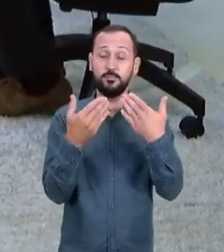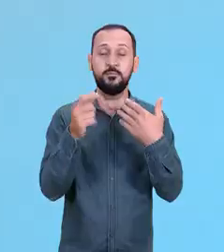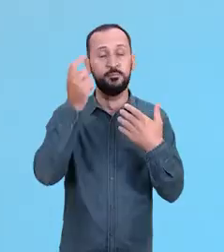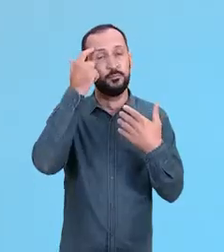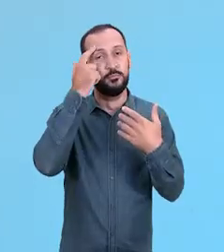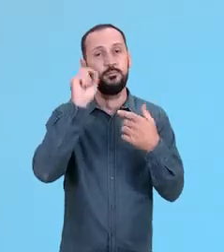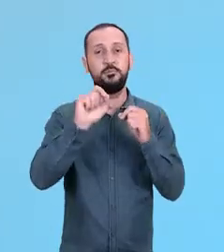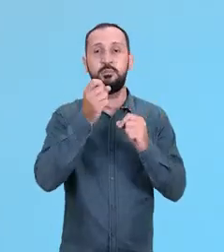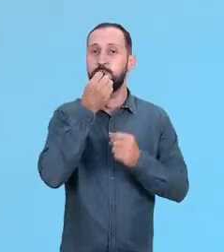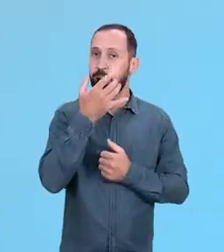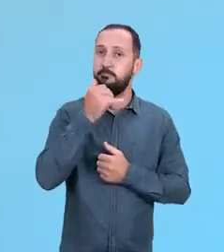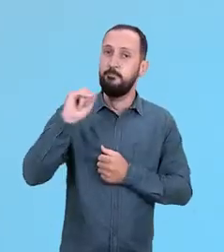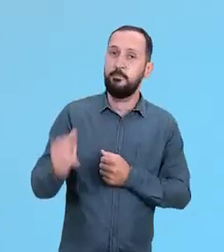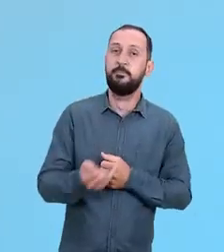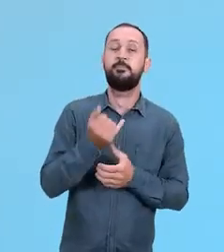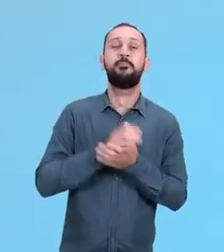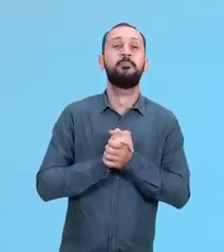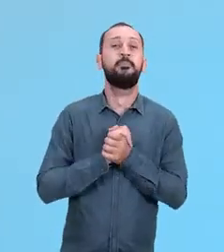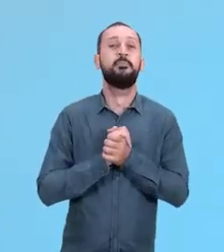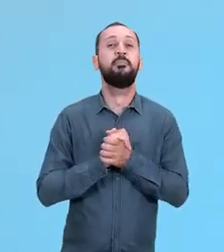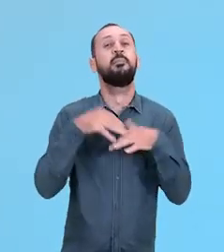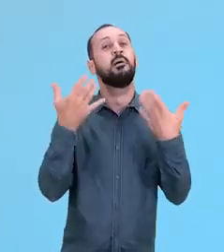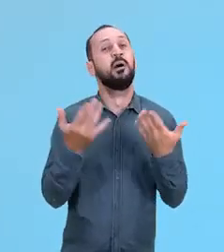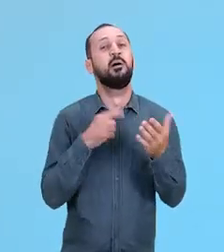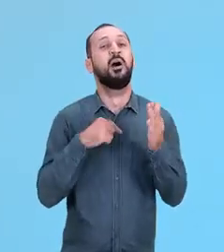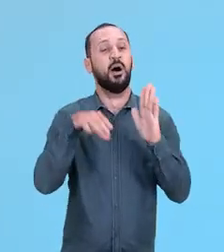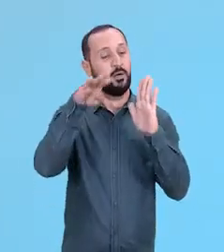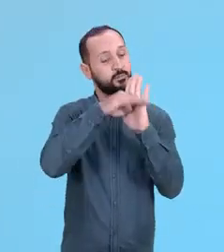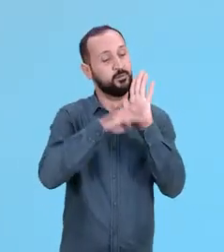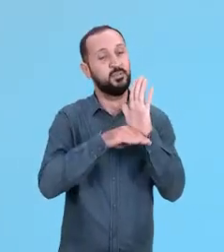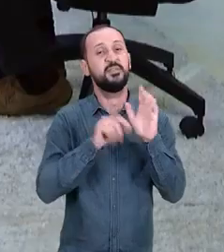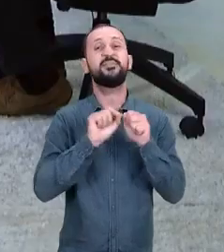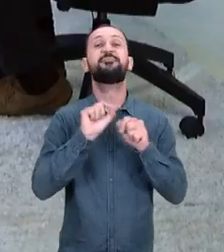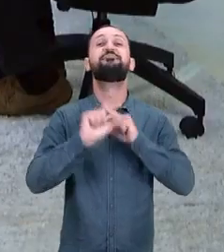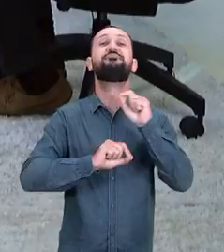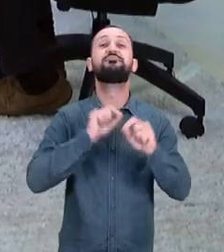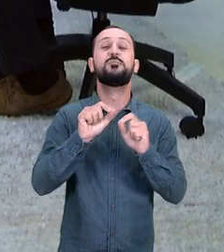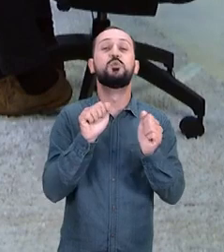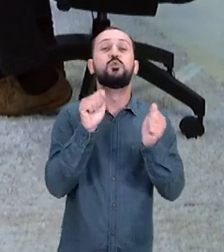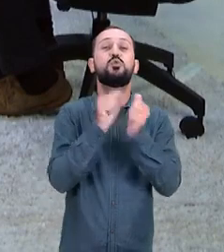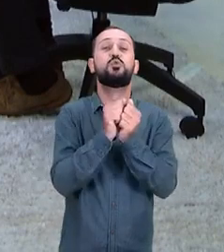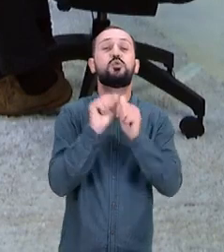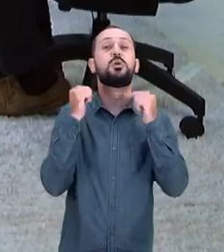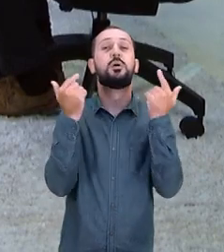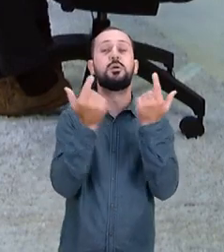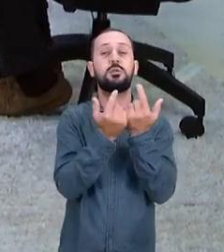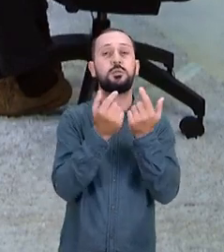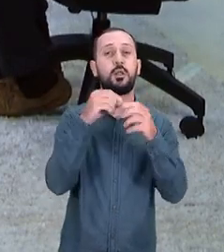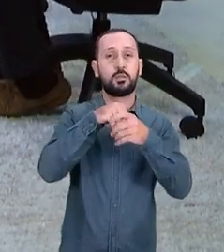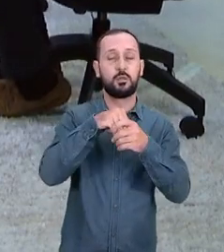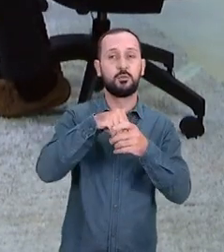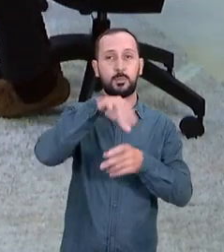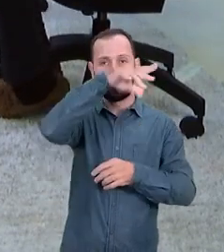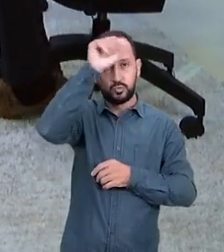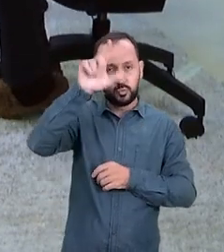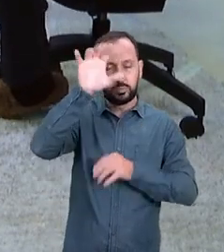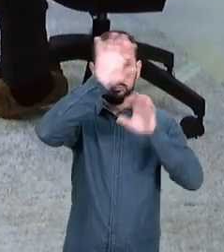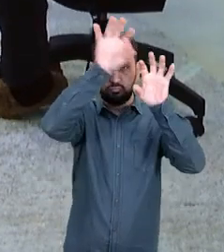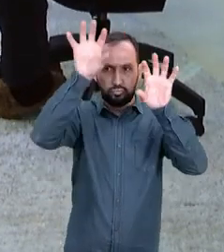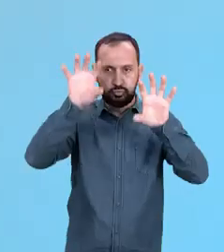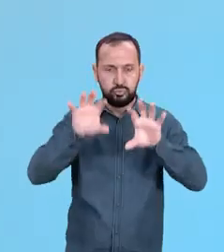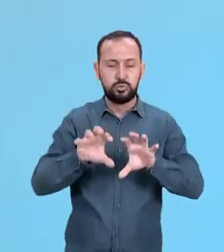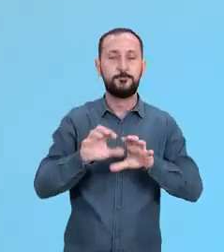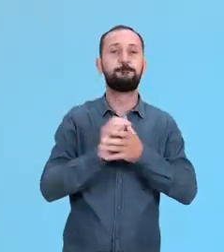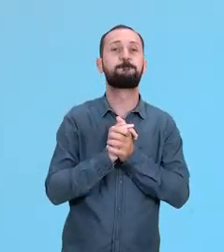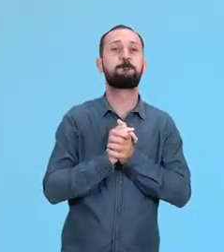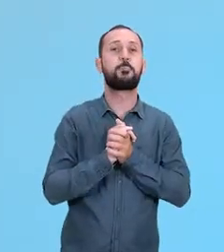que consideramos bem proveitosa? Quais são as ações que a Assembleia Legislativa, através da frente, vai desenvolver no Estado? Nós